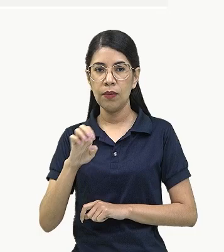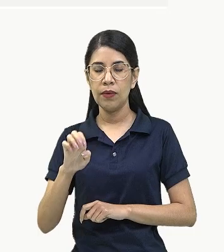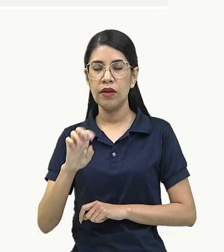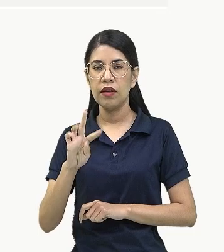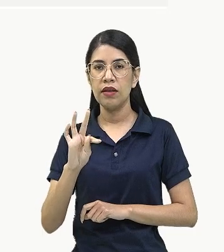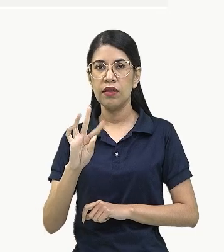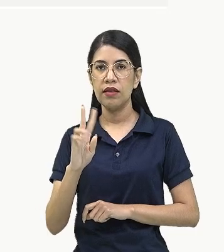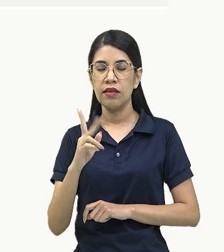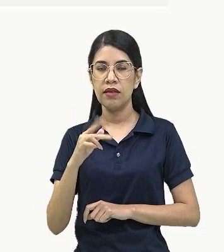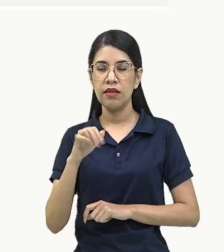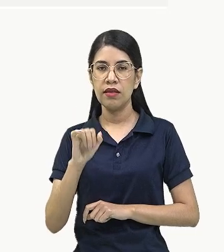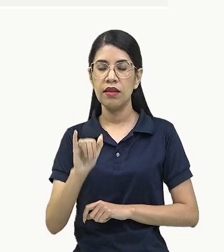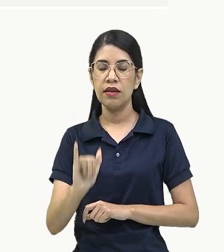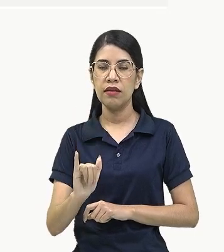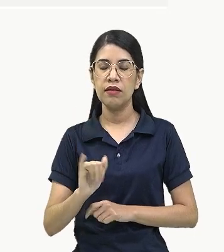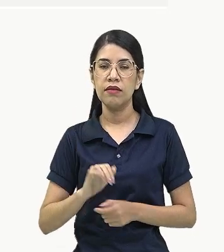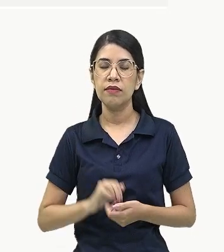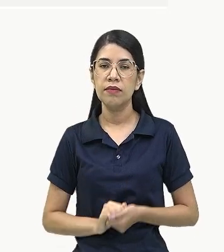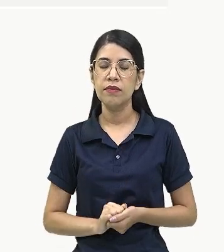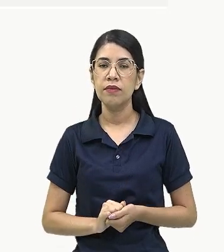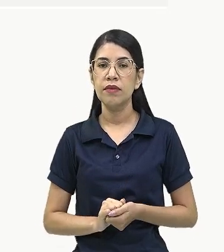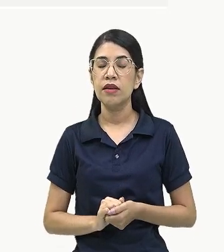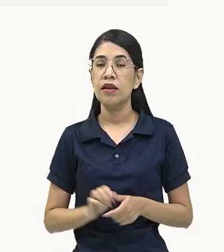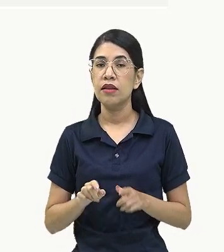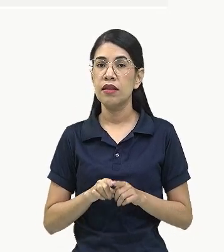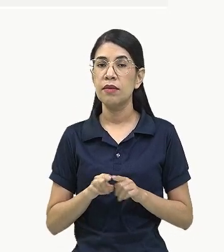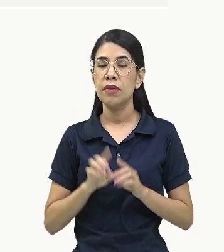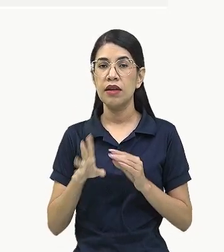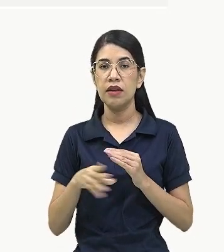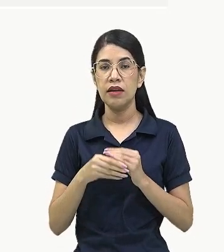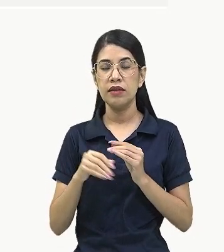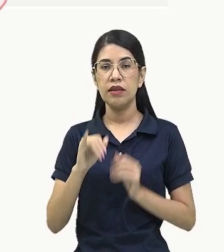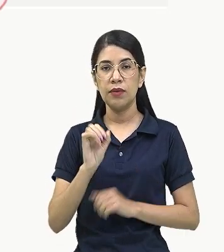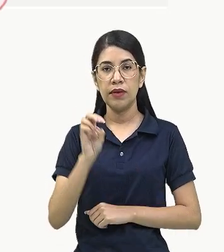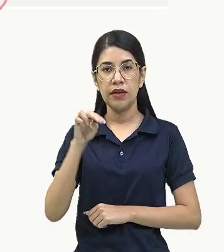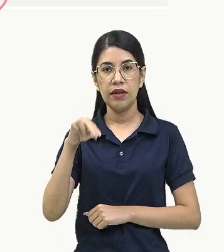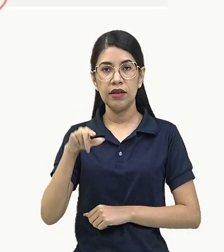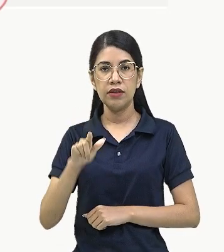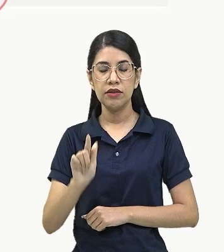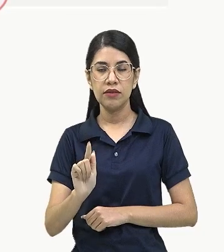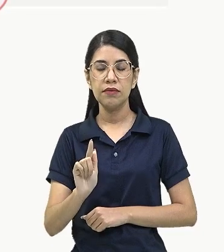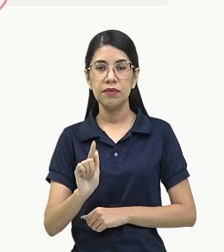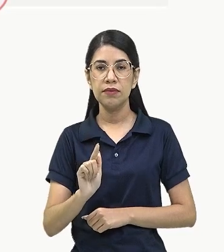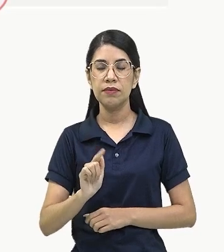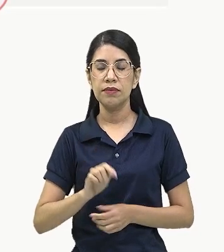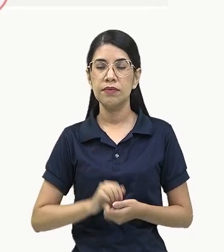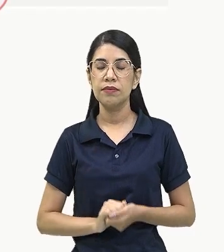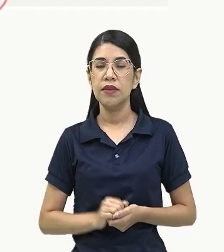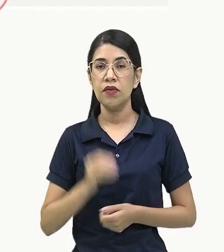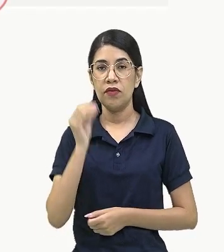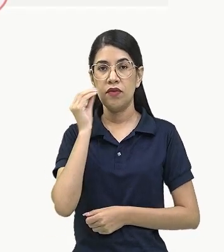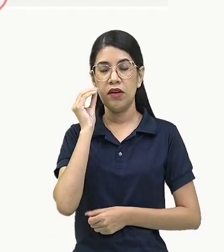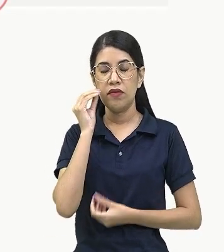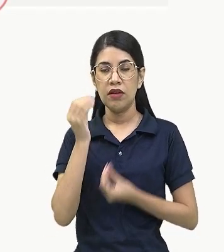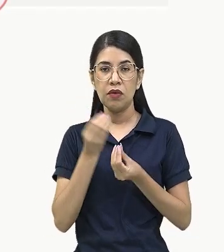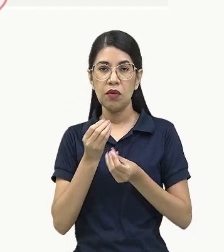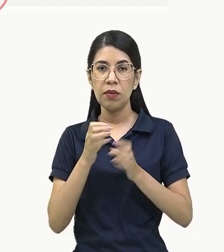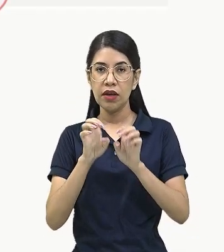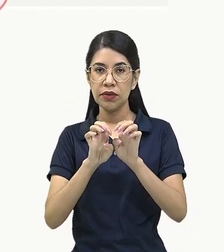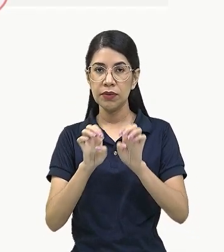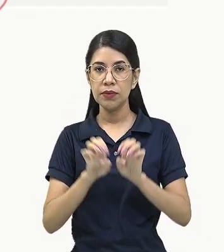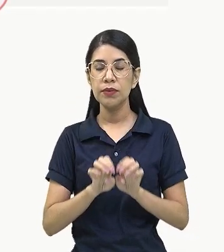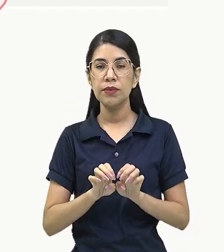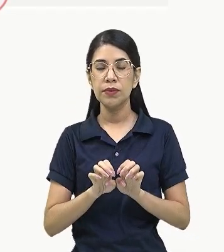verbo principal vai ter o acréscimo de ing. ing. Então, olha só, a estrutura ela segue